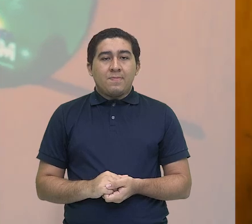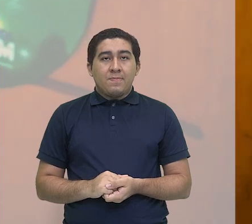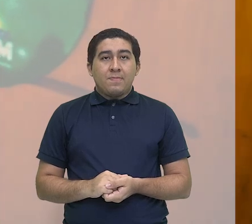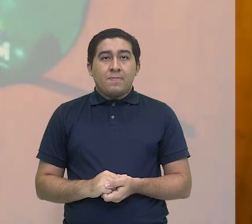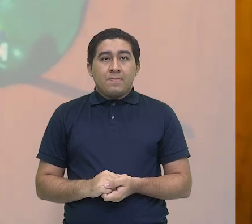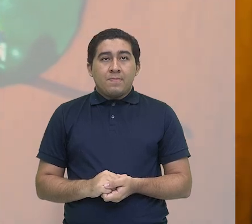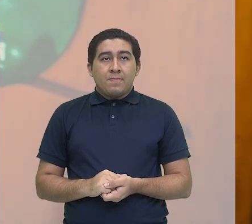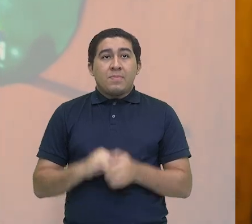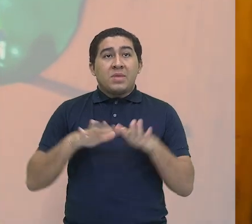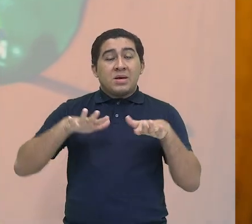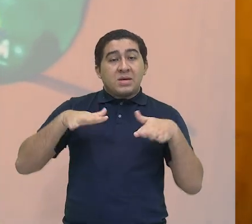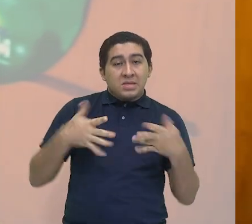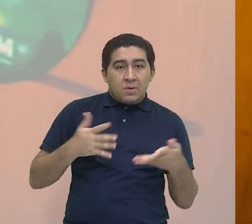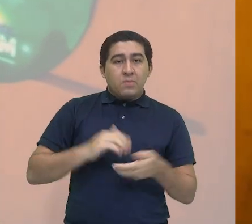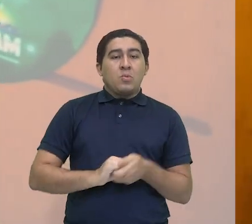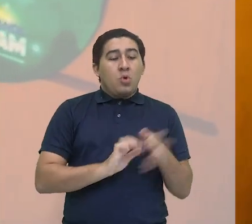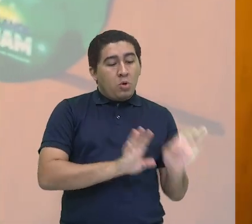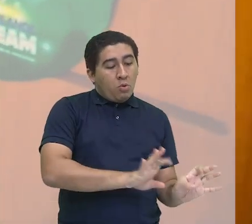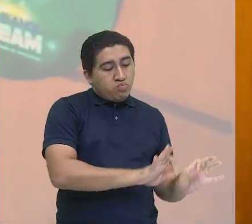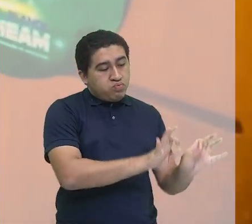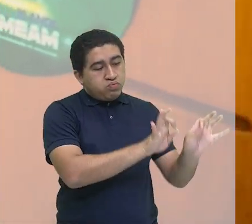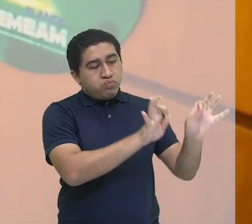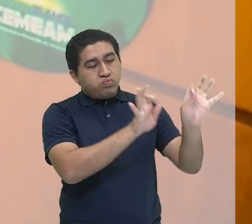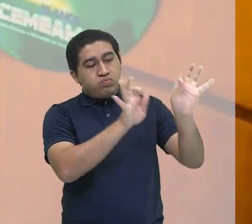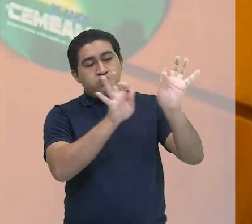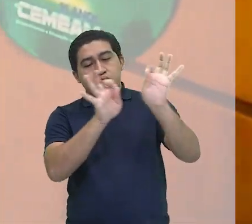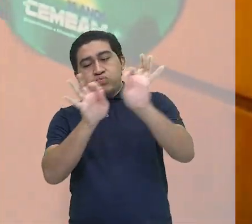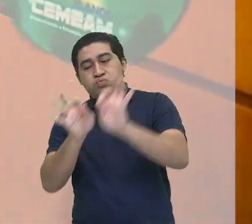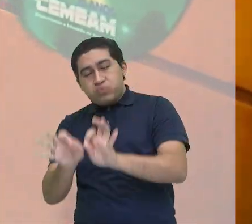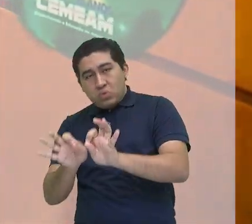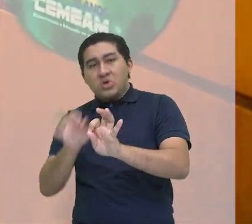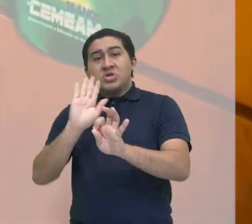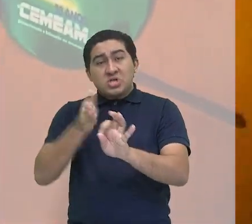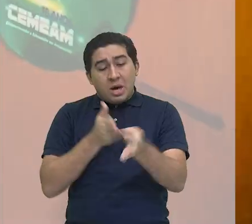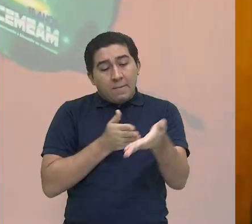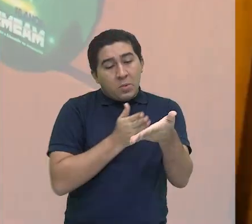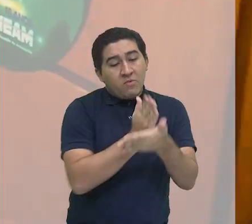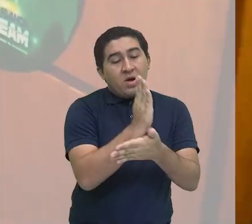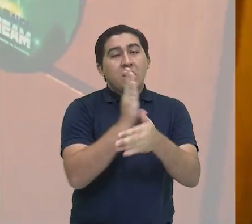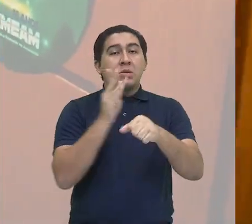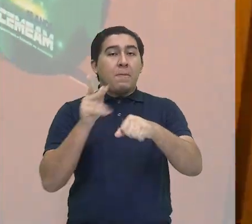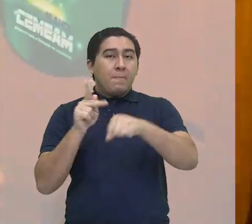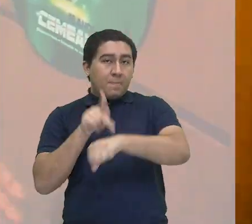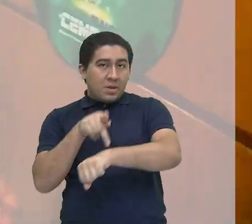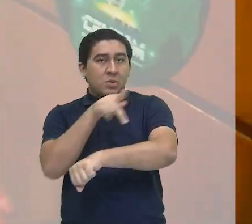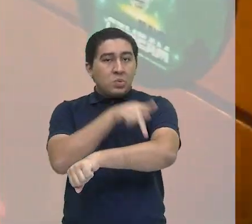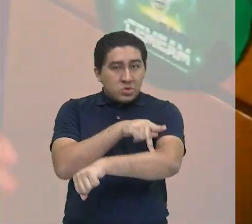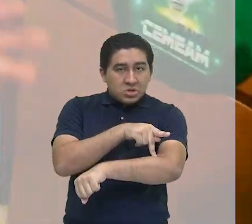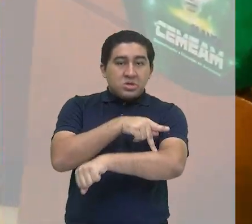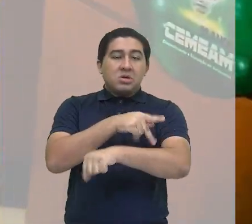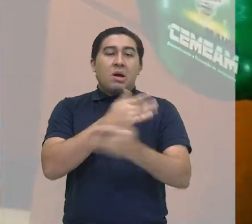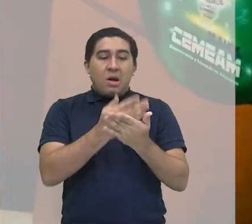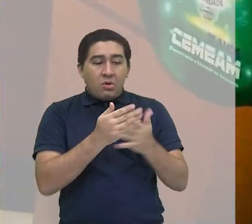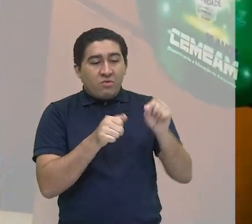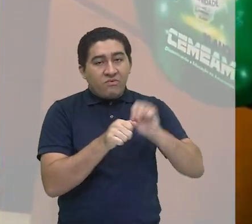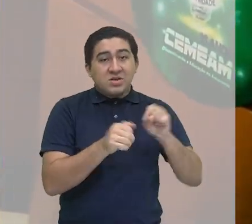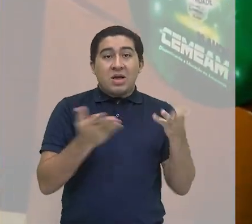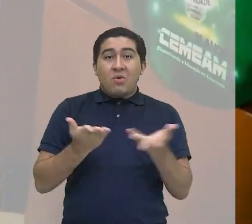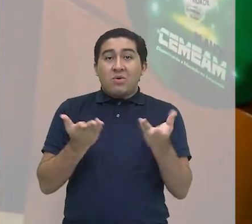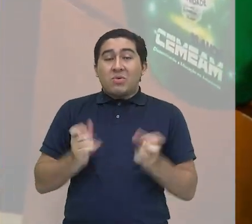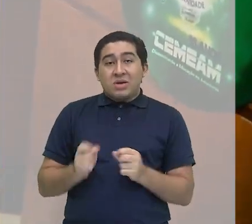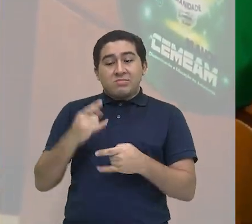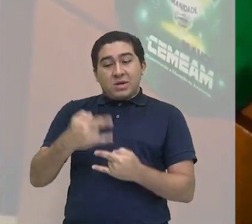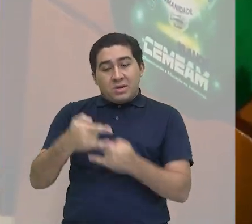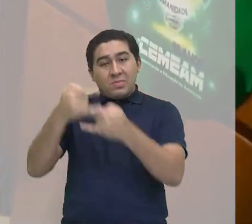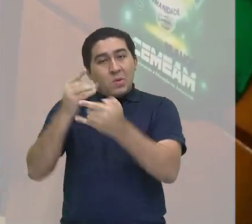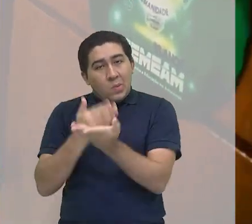Então, após todo esse processo de elaboração de aulas, validação pela parte da assessoria pedagógica, chegou o momento da nossa transmissão.